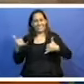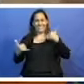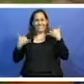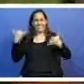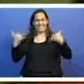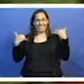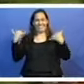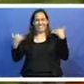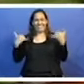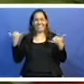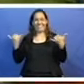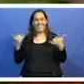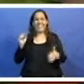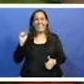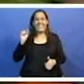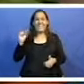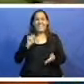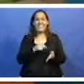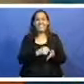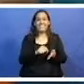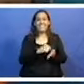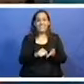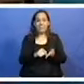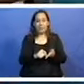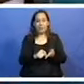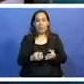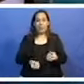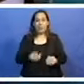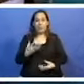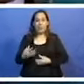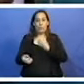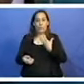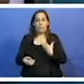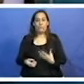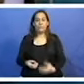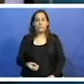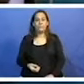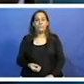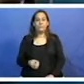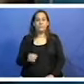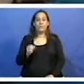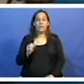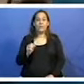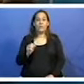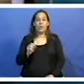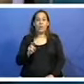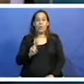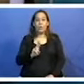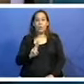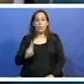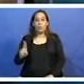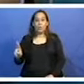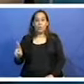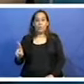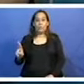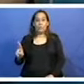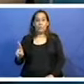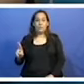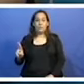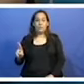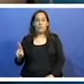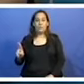Certo? Quem escreveu esse poema, que nós vamos ver que é um cordel, um tipo de